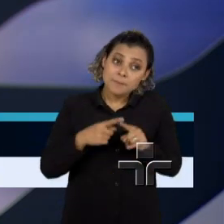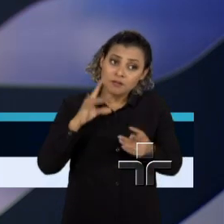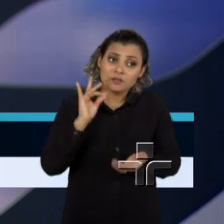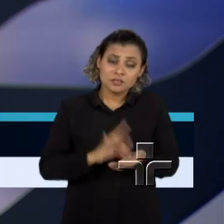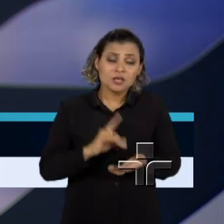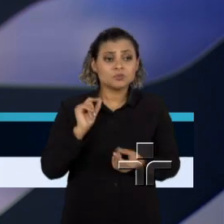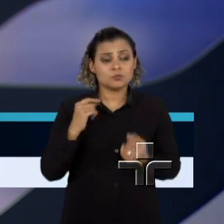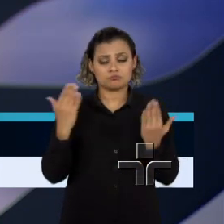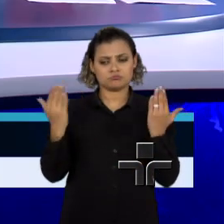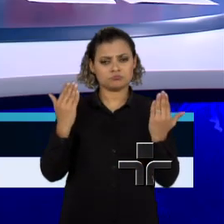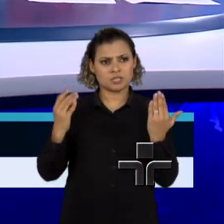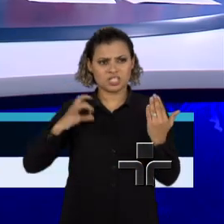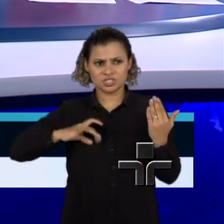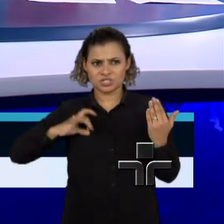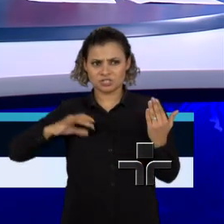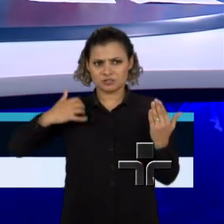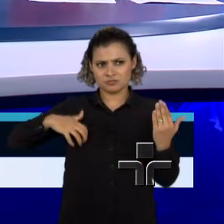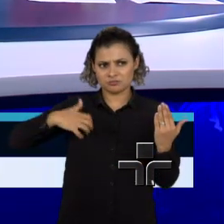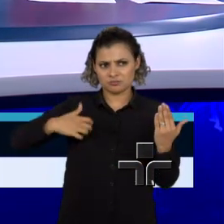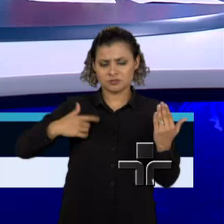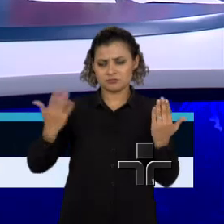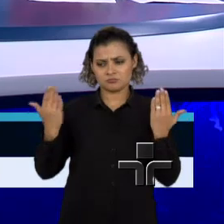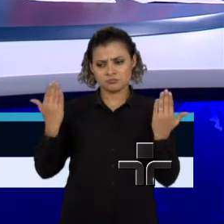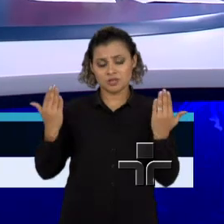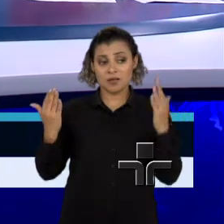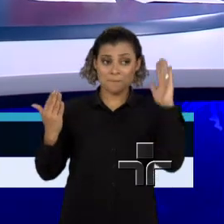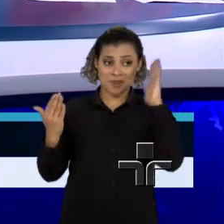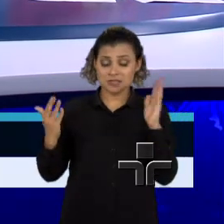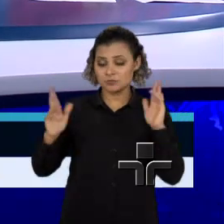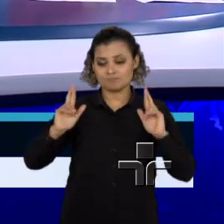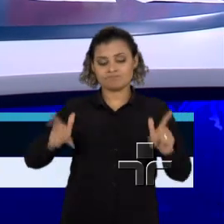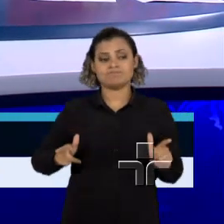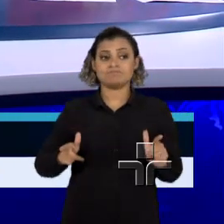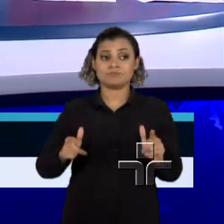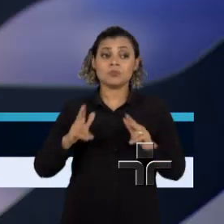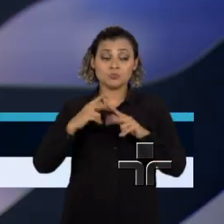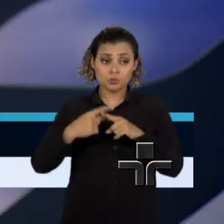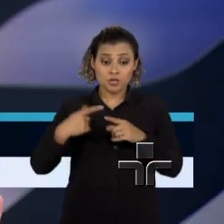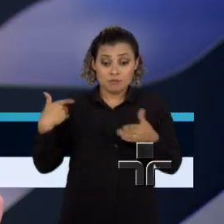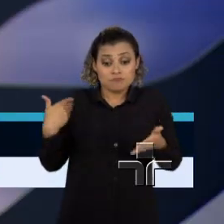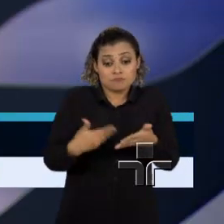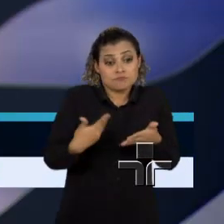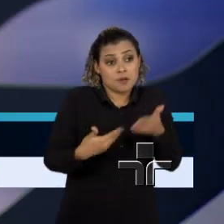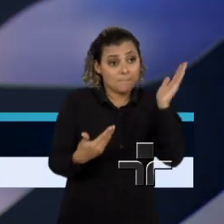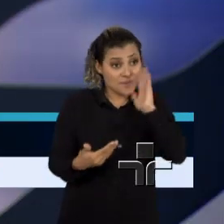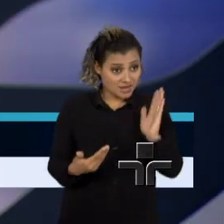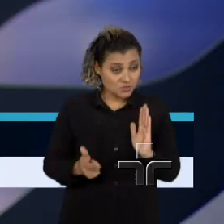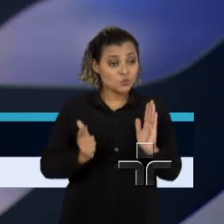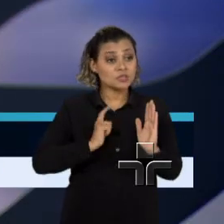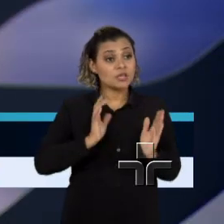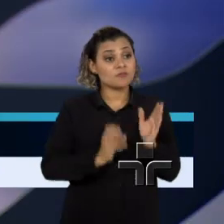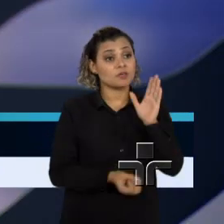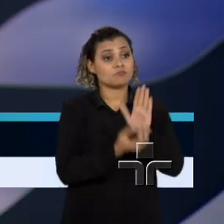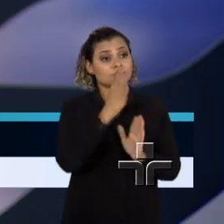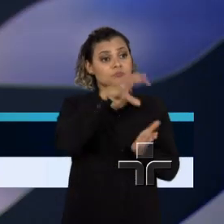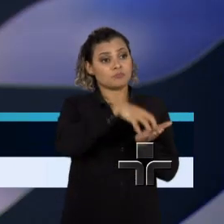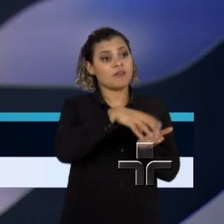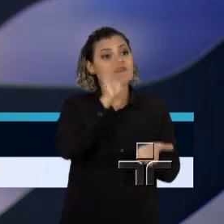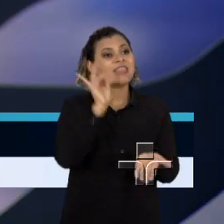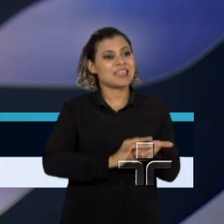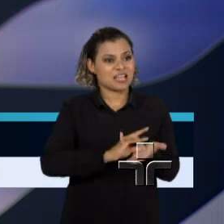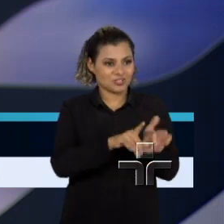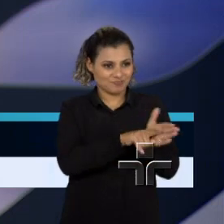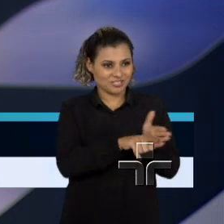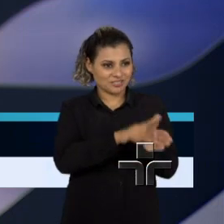diferença de como a Argentina e Chile lidam com a situação e como que o Brasil tem lidado. O Brasil só recentemente passou a ter uma comissão da verdade, por exemplo. Isso a Argentina